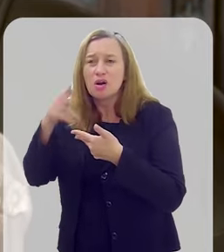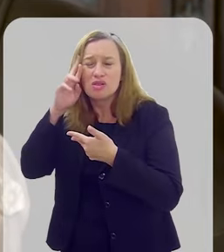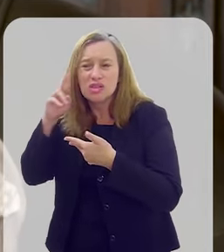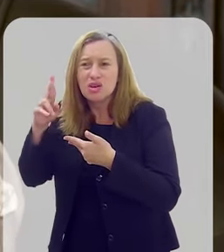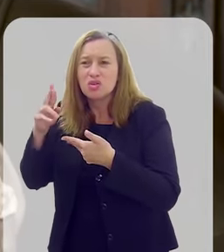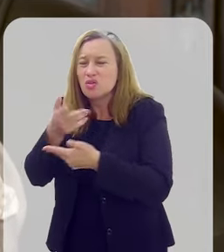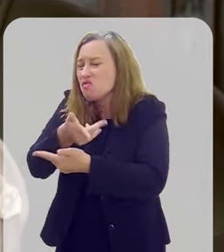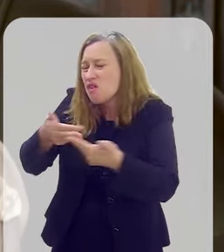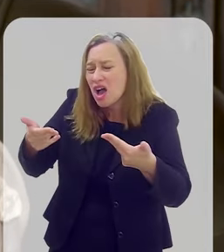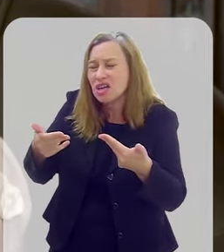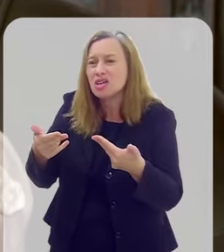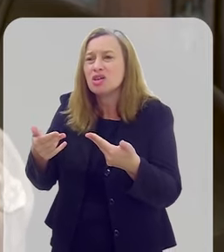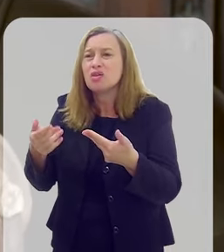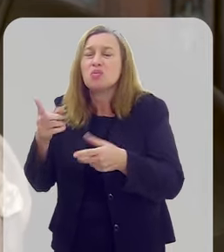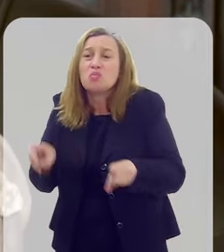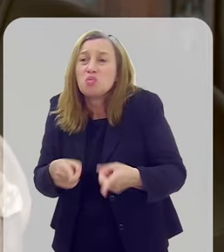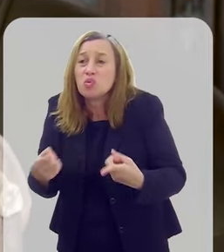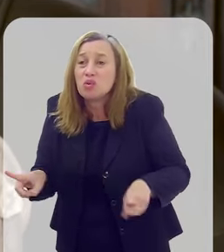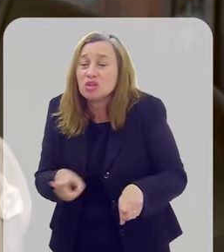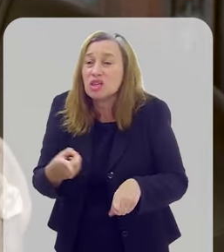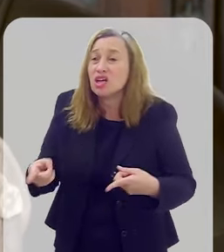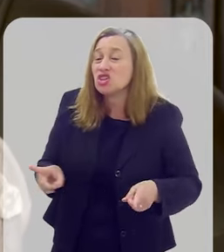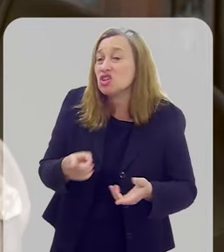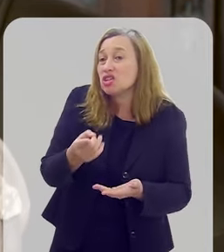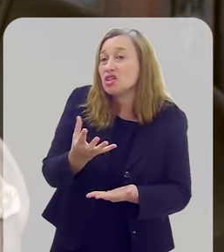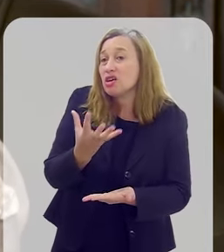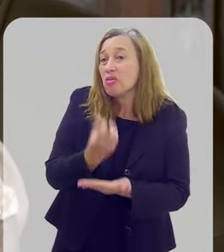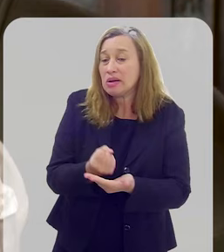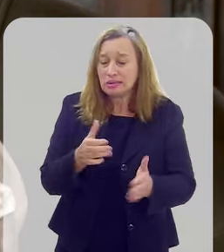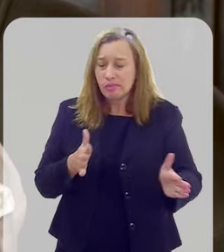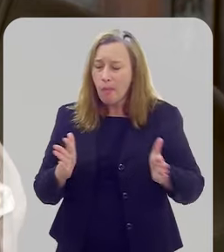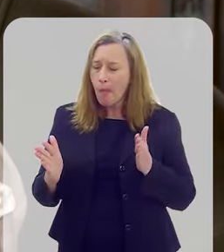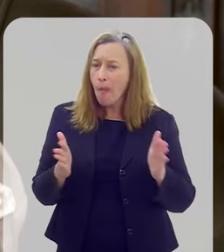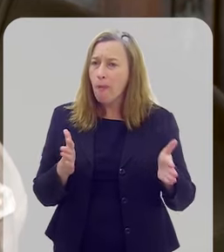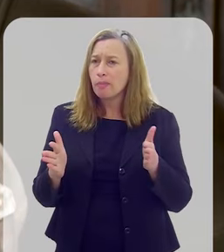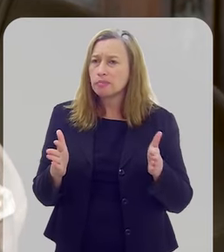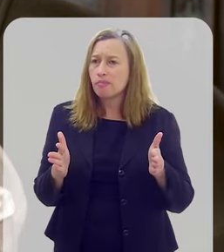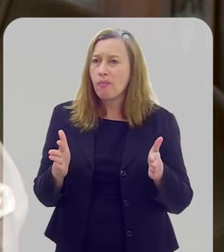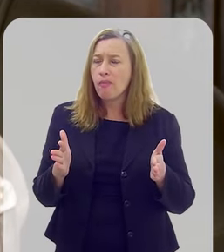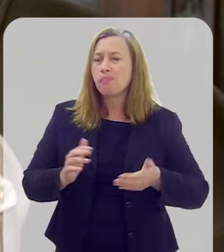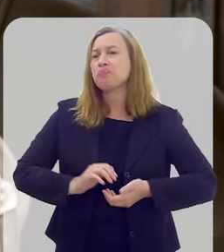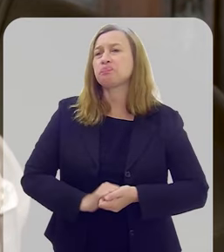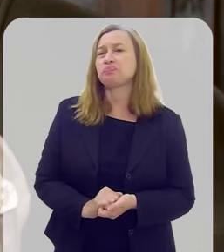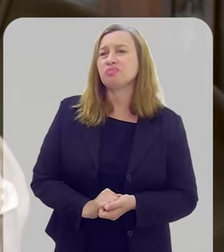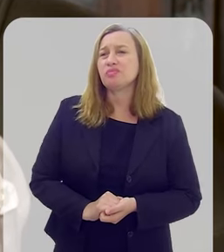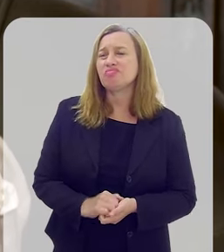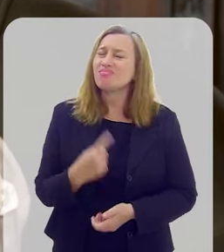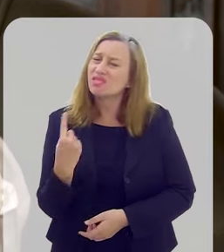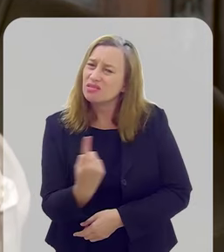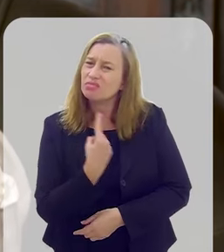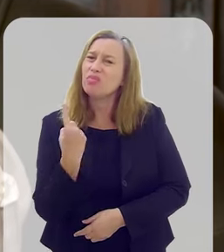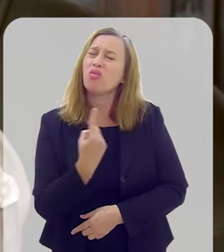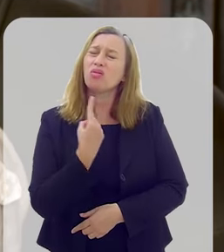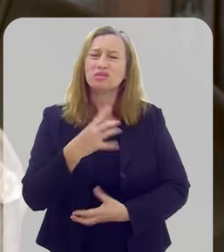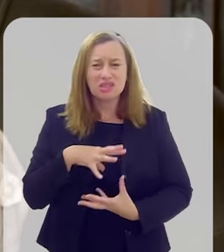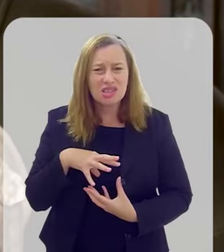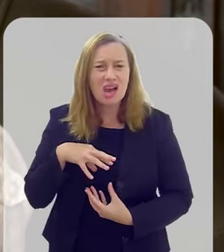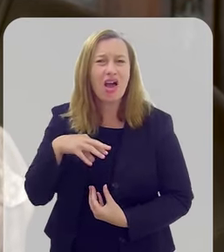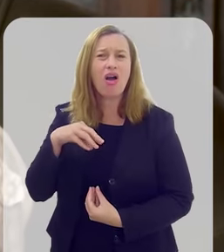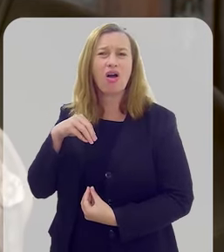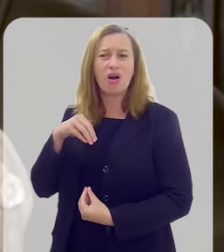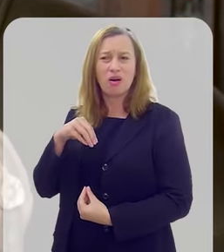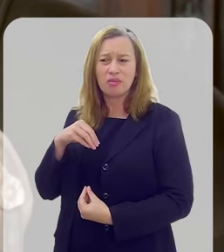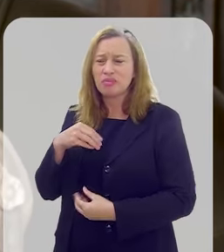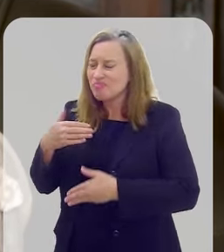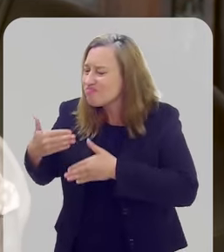muitas músicaa é a gente compõe muito nesse período de e e de solidão de